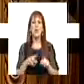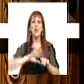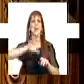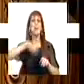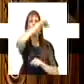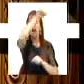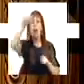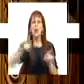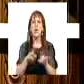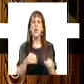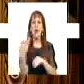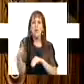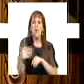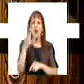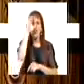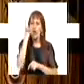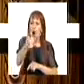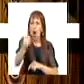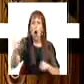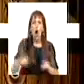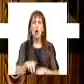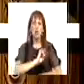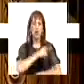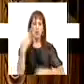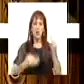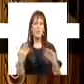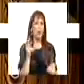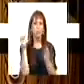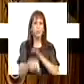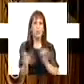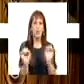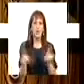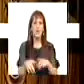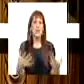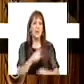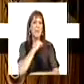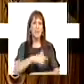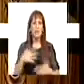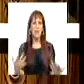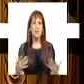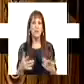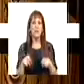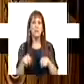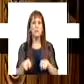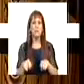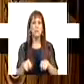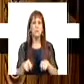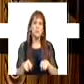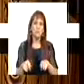que continuem fora da alçada dos Estados e onde o Poder Judicial não entra. E assim permite-se